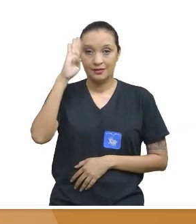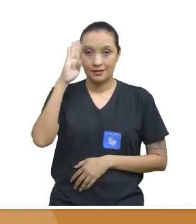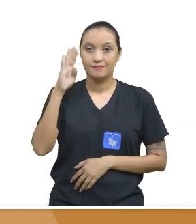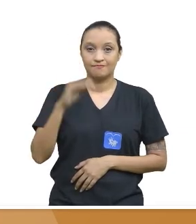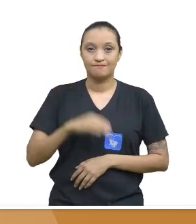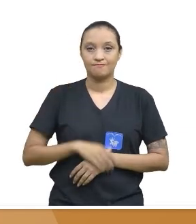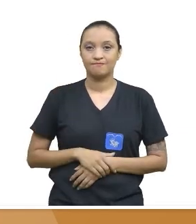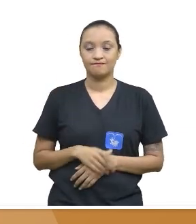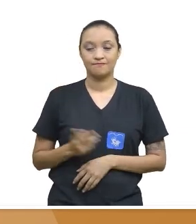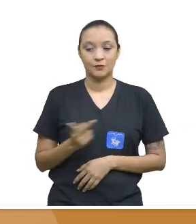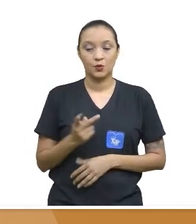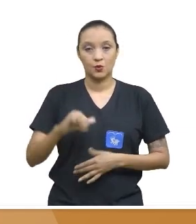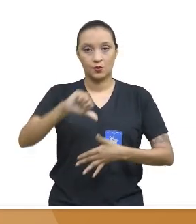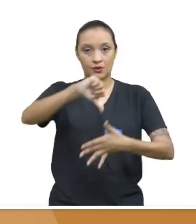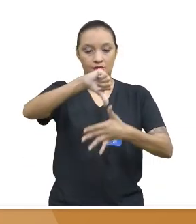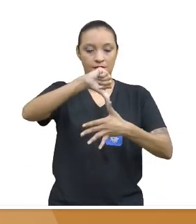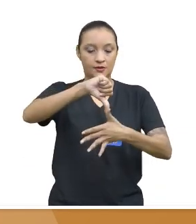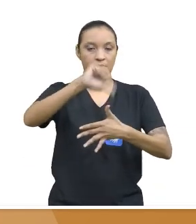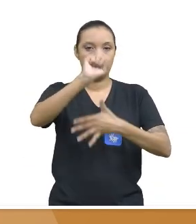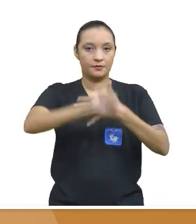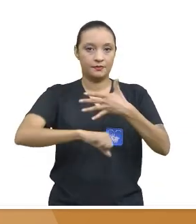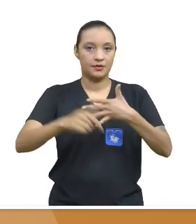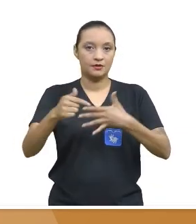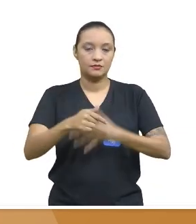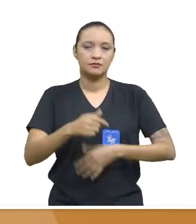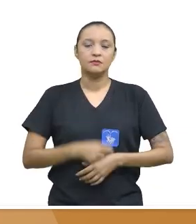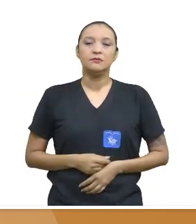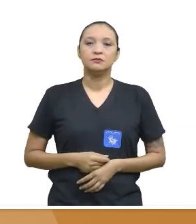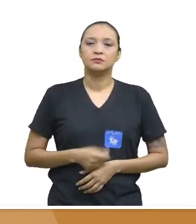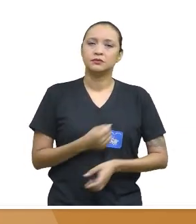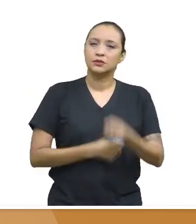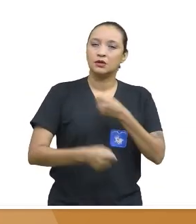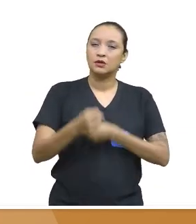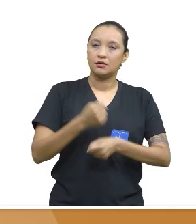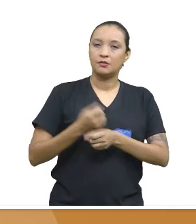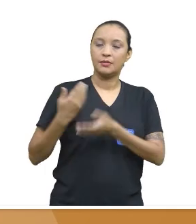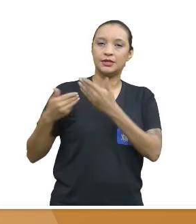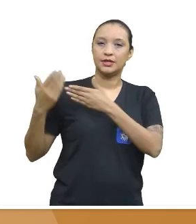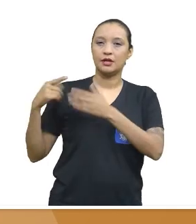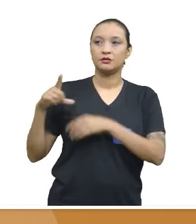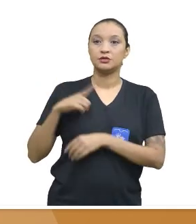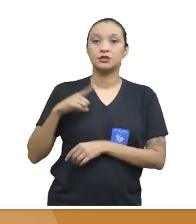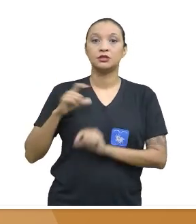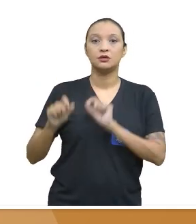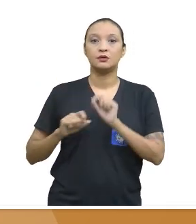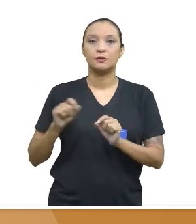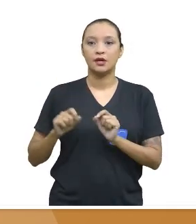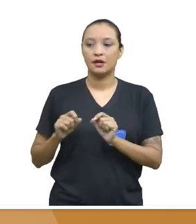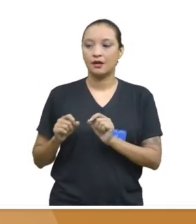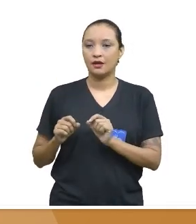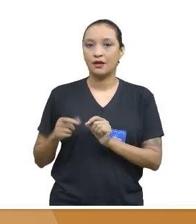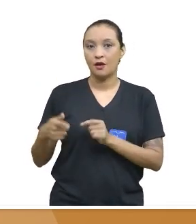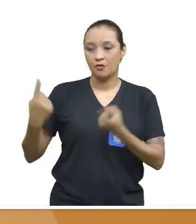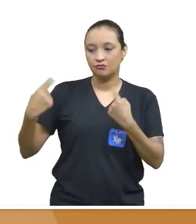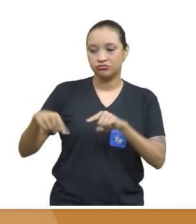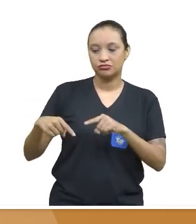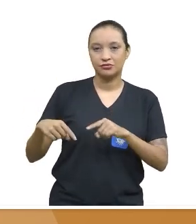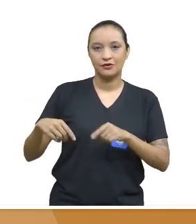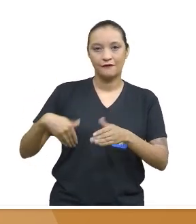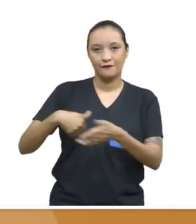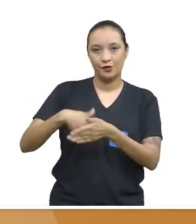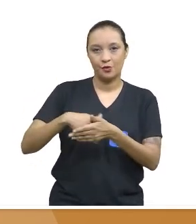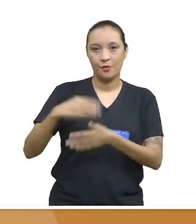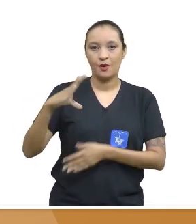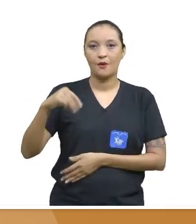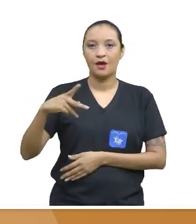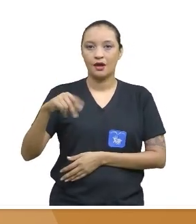Tá? Alguns anos atrás, nós tínhamos uma Copa de futebol chamada Libertadores da América, e era